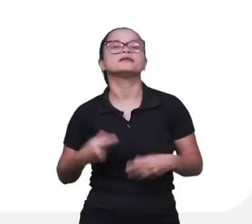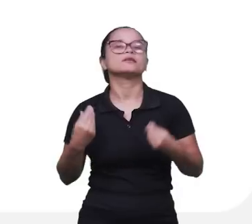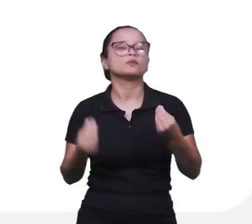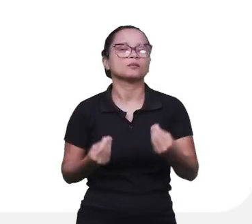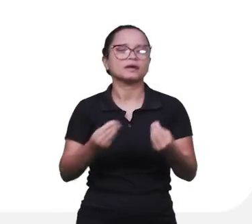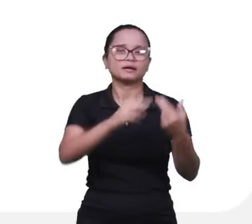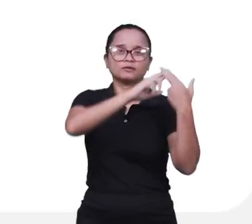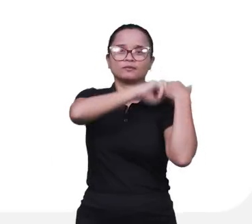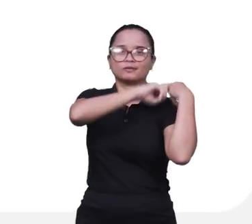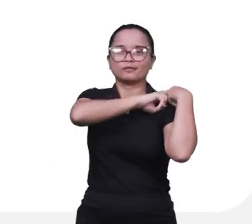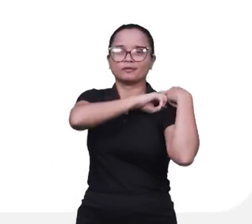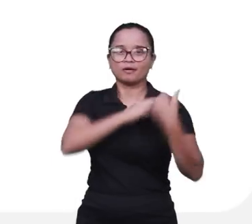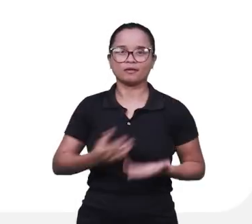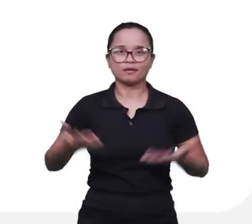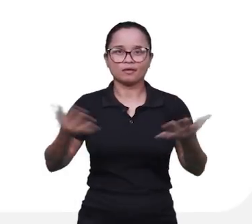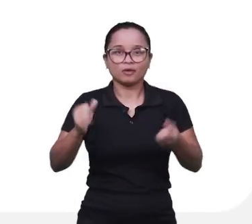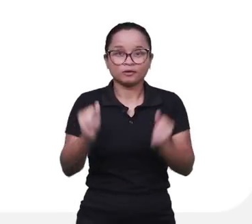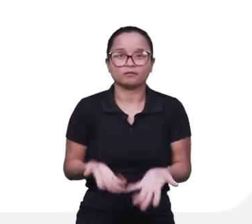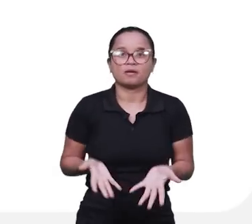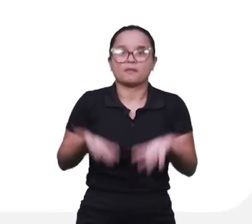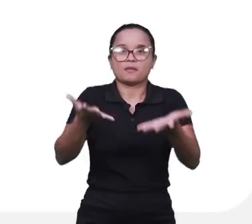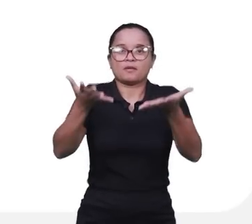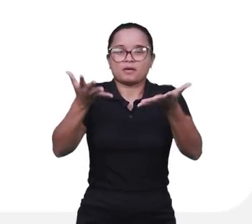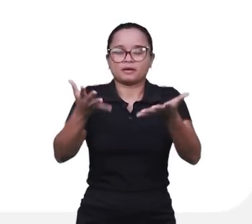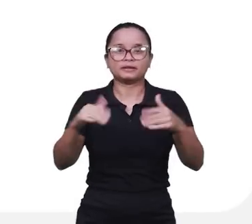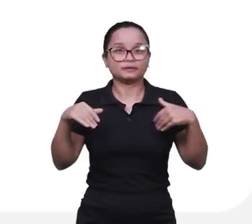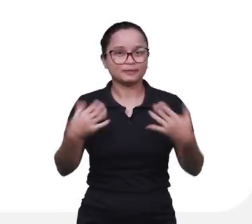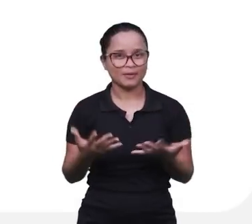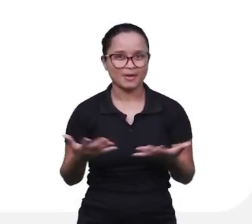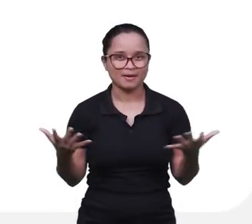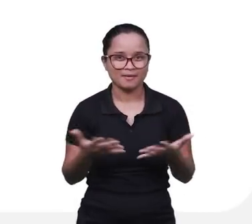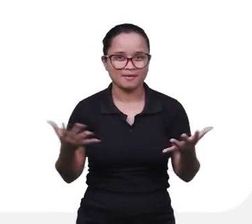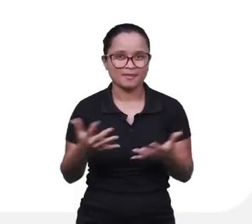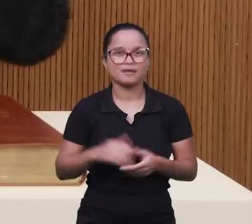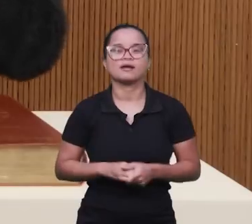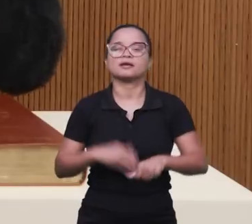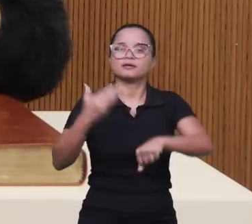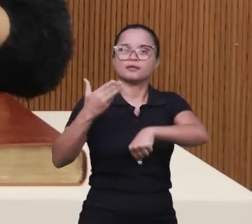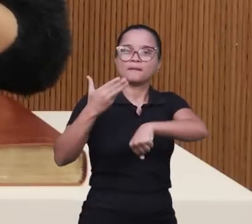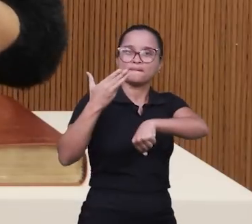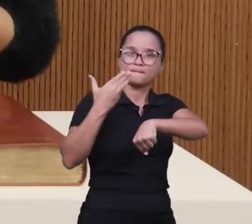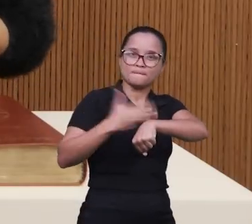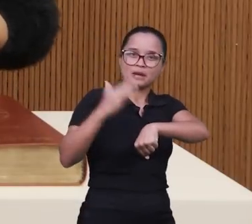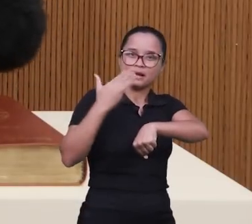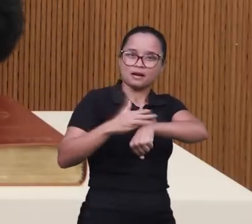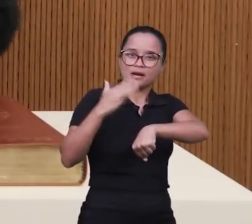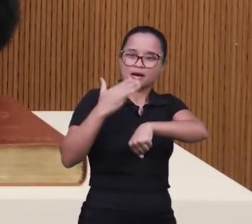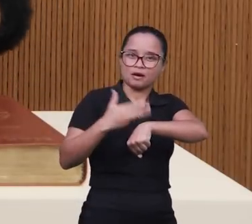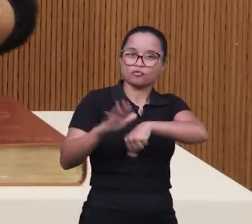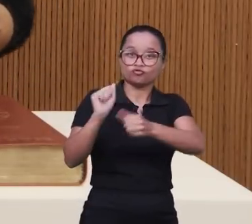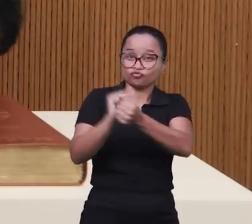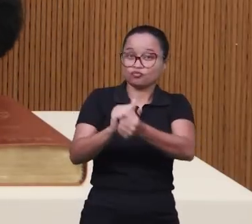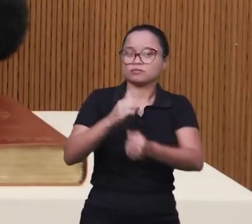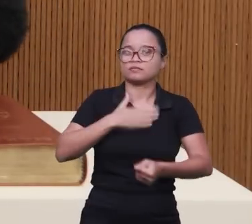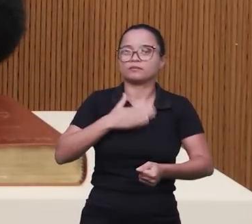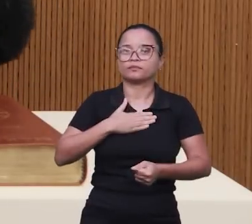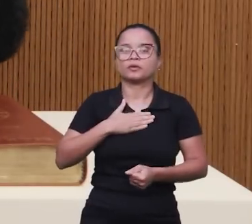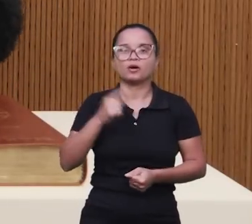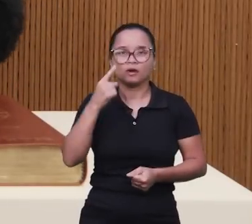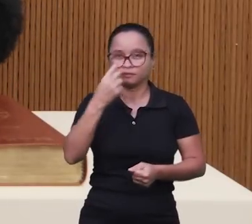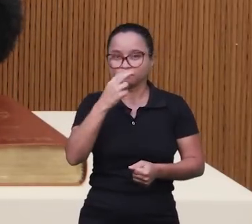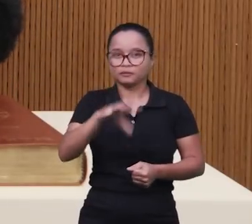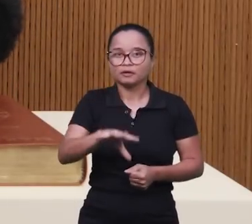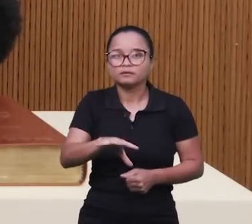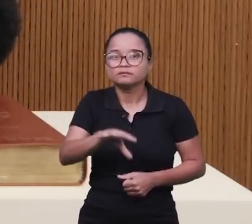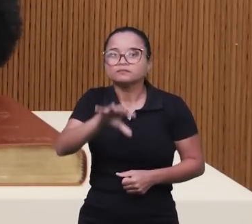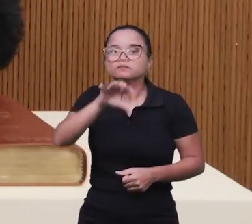região é a responsável por receber esses estímulos. Agora, faça uma questão prática comigo. Você vai inspirar pelo nariz,